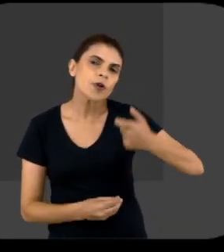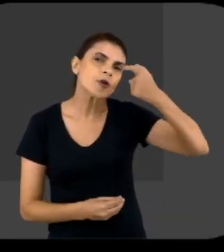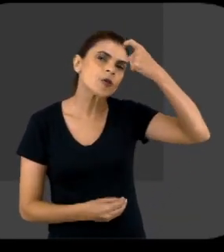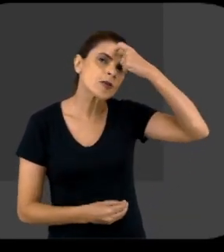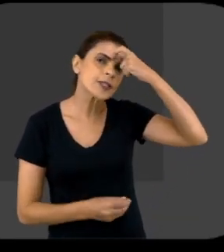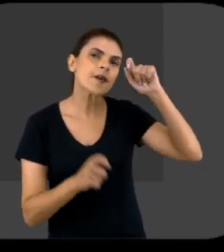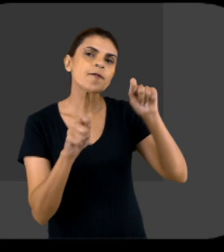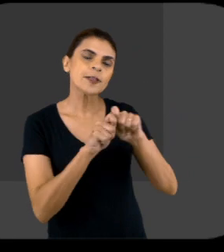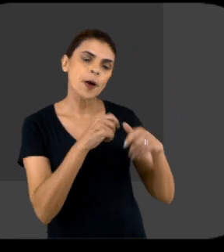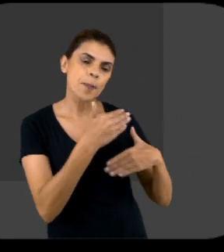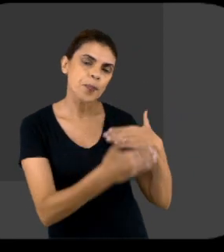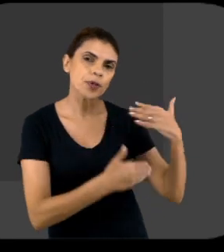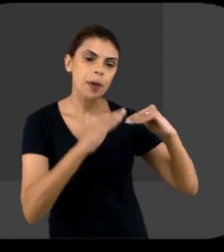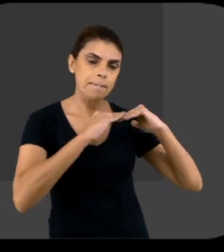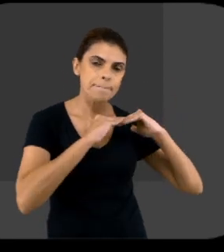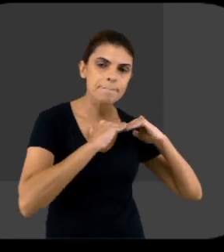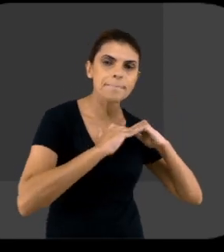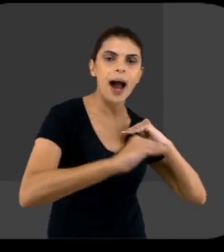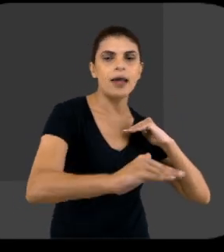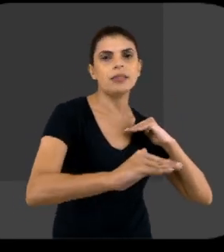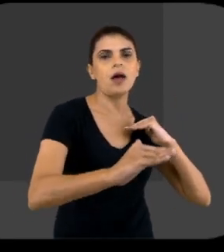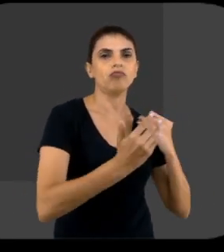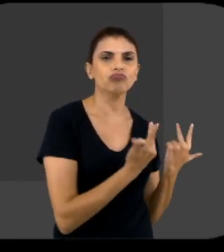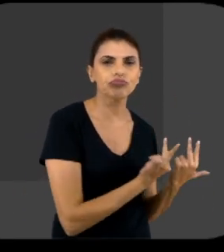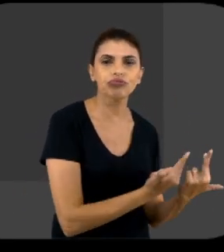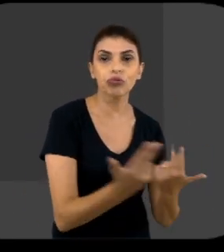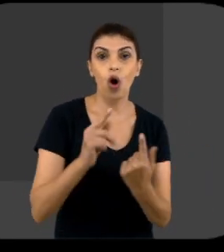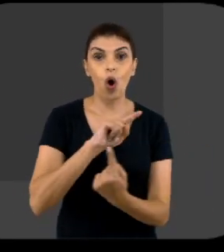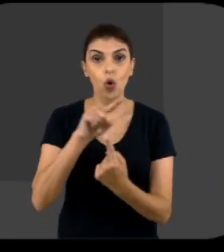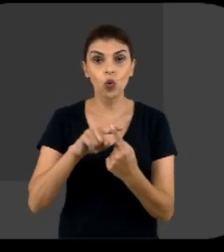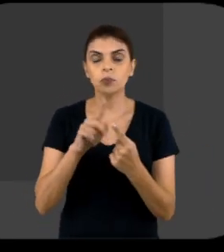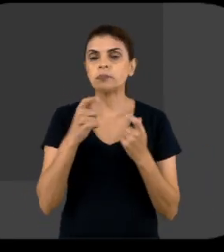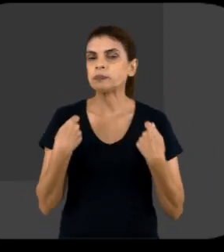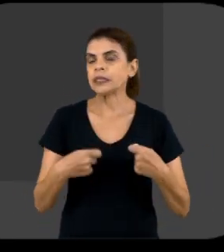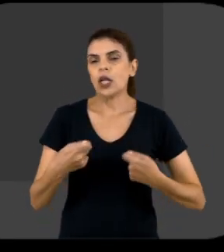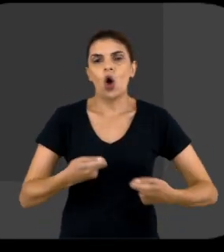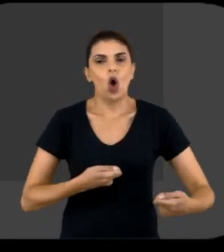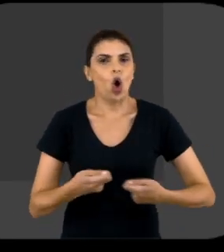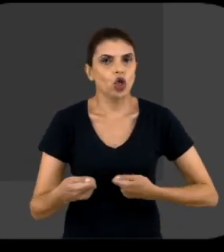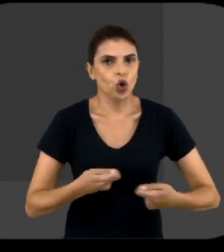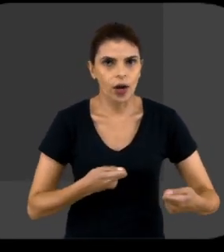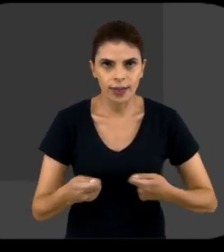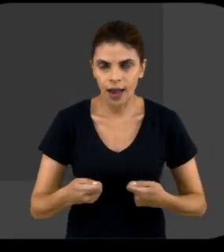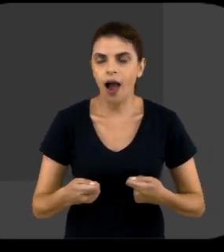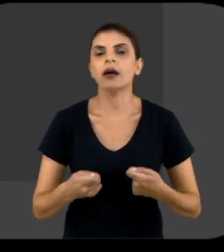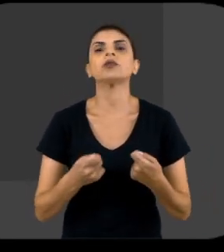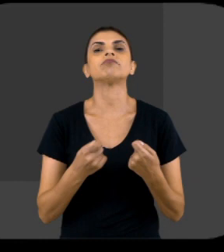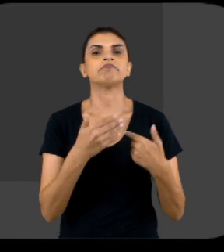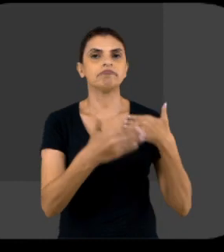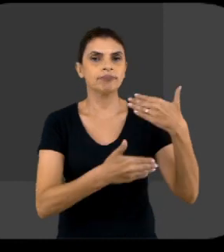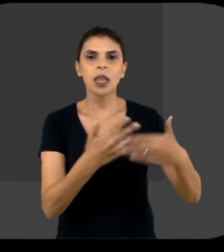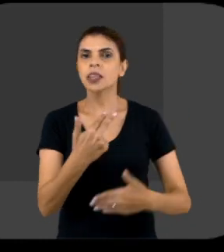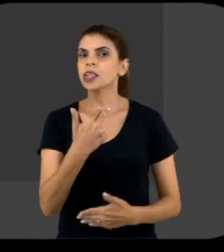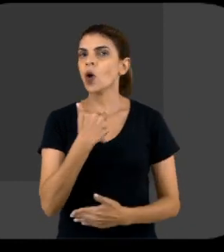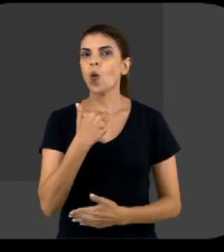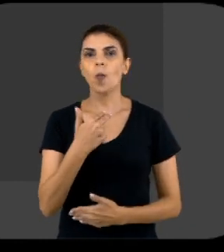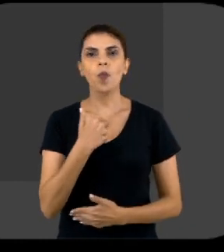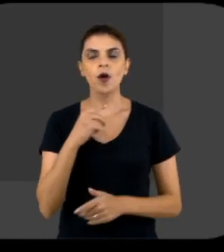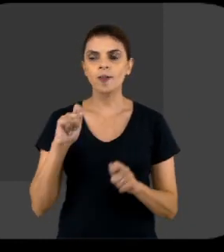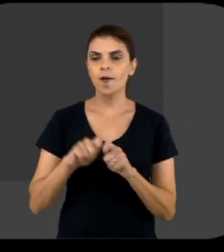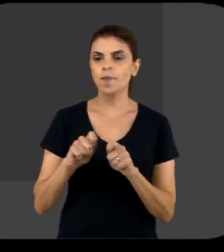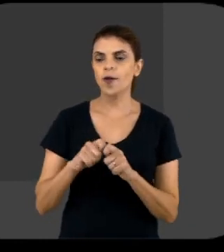de executar um processo padronizado. O objetivo dele, ele precisa ser controlado, esse procedimento, ele não pode